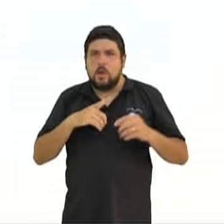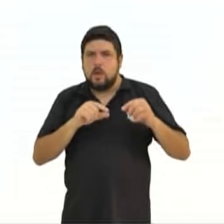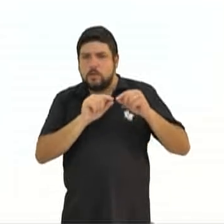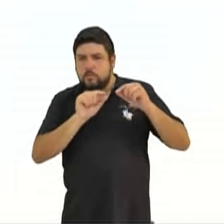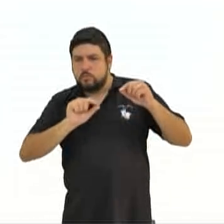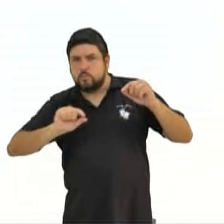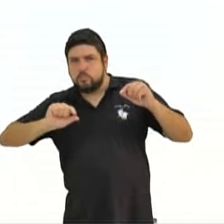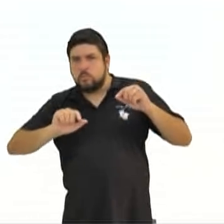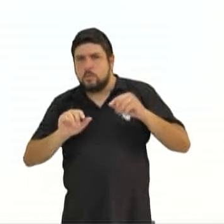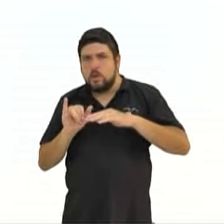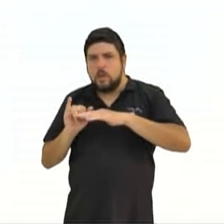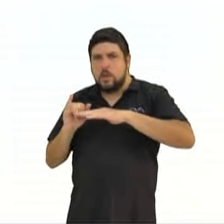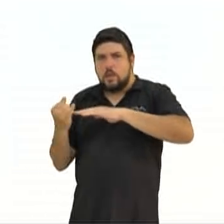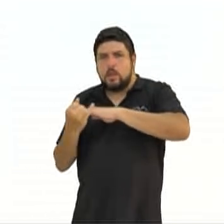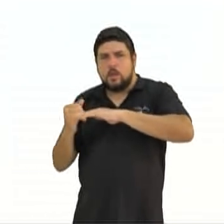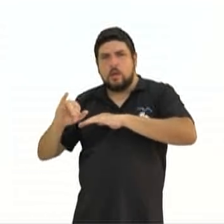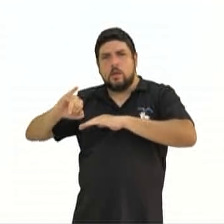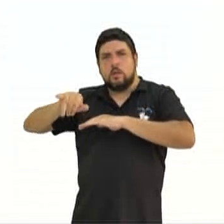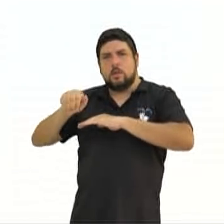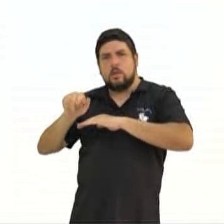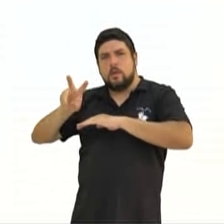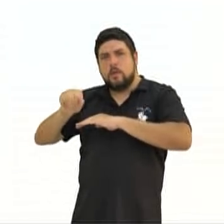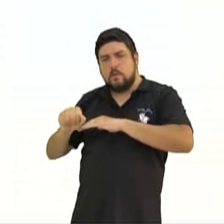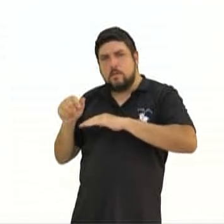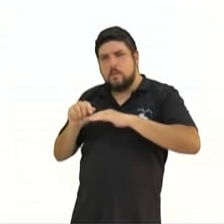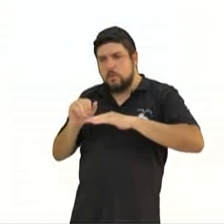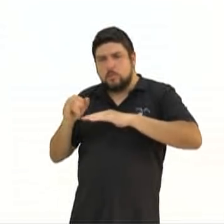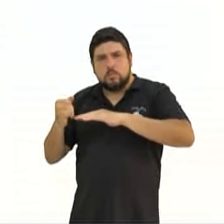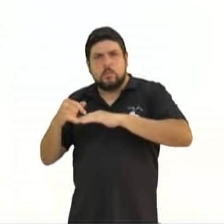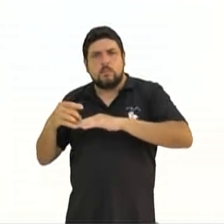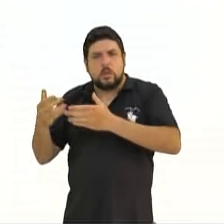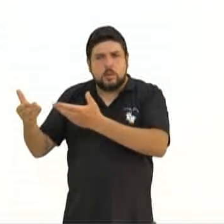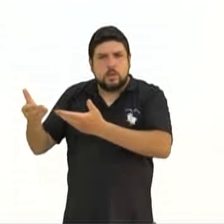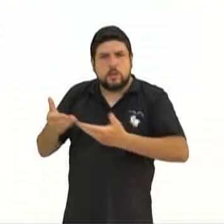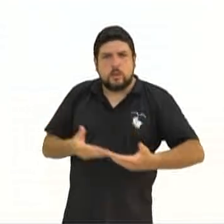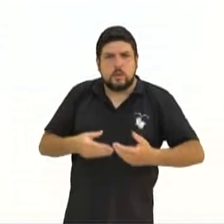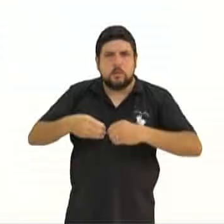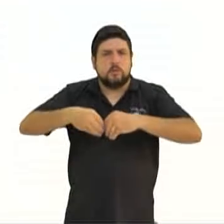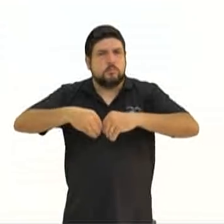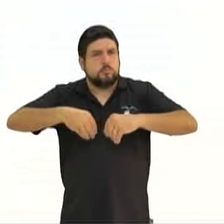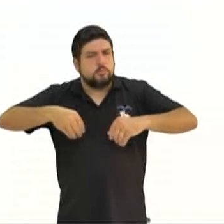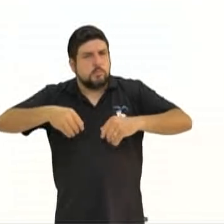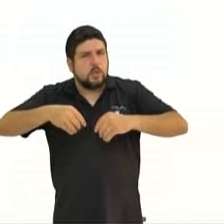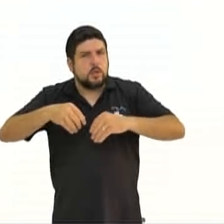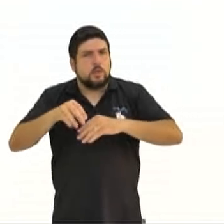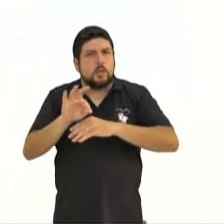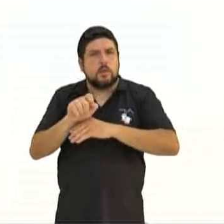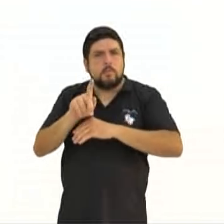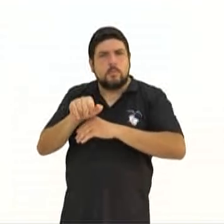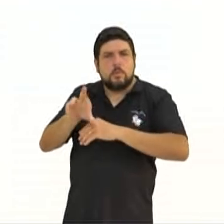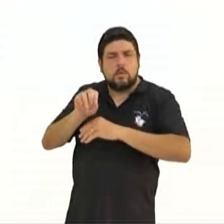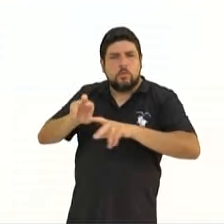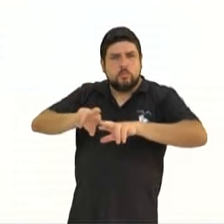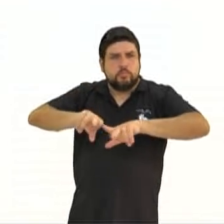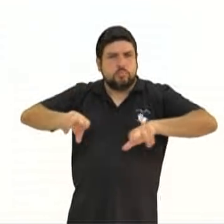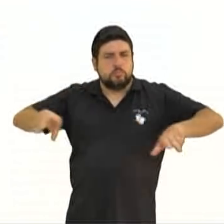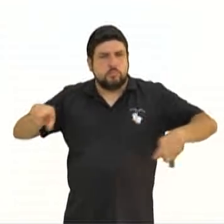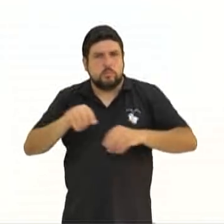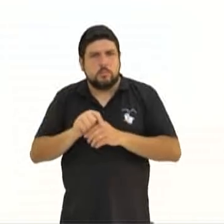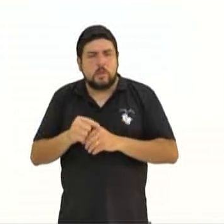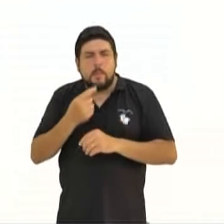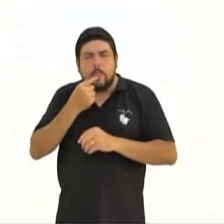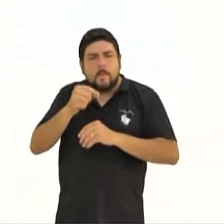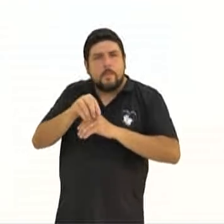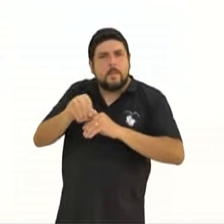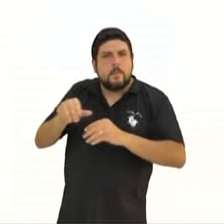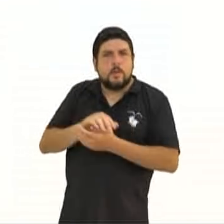território aqui do Sudeste Asiático, várias especiarias também até o mar Mediterrâneo. Do mar Mediterrâneo iam para as cidades